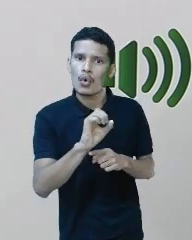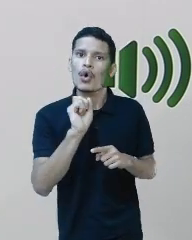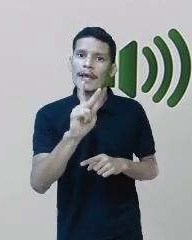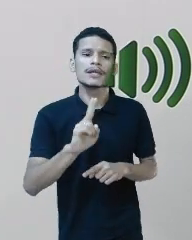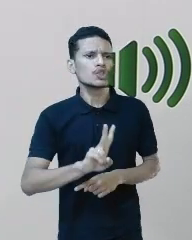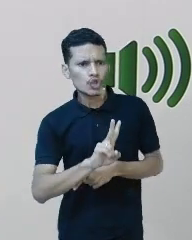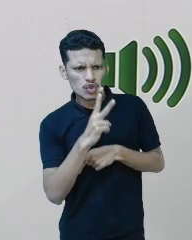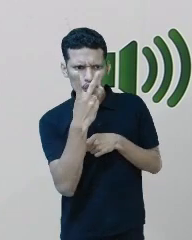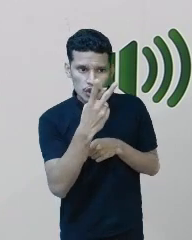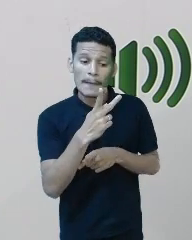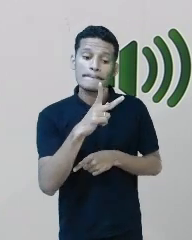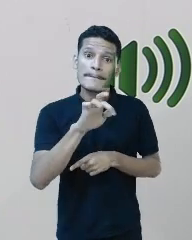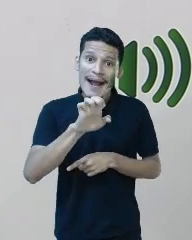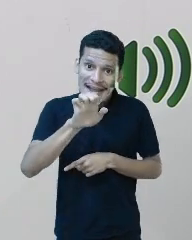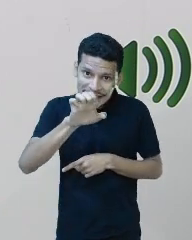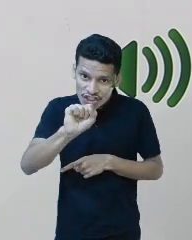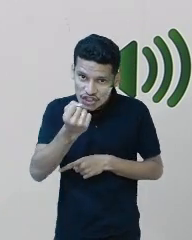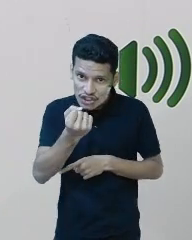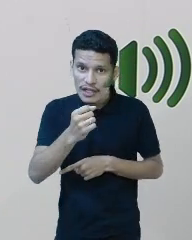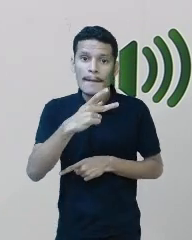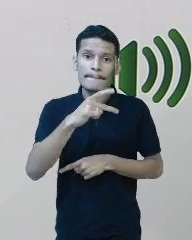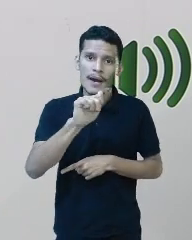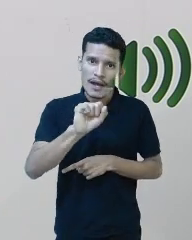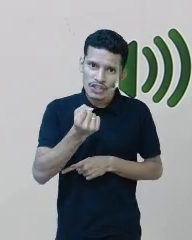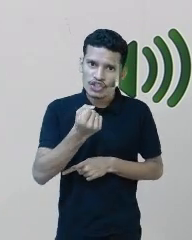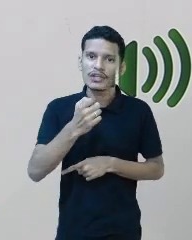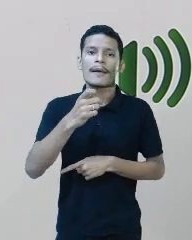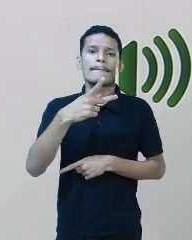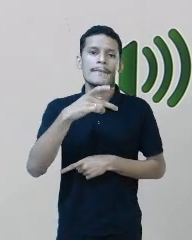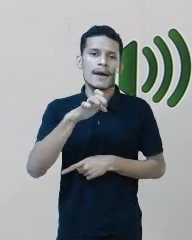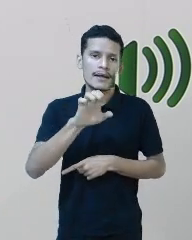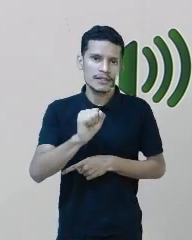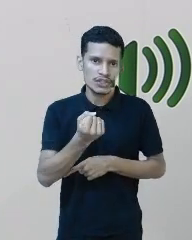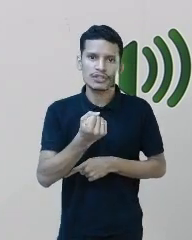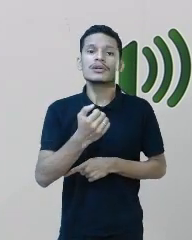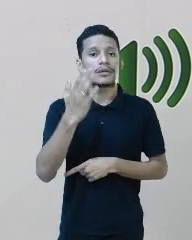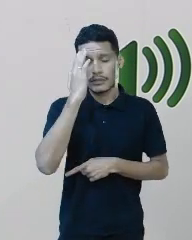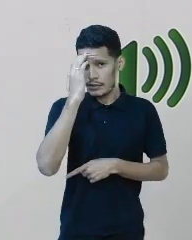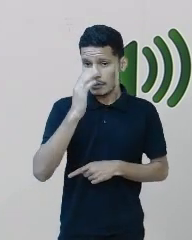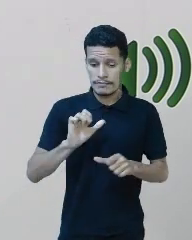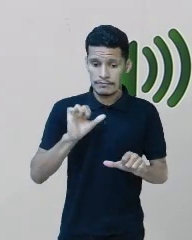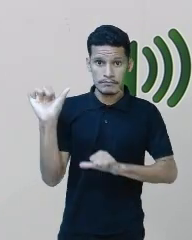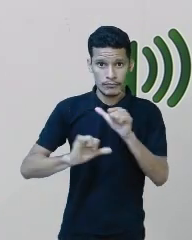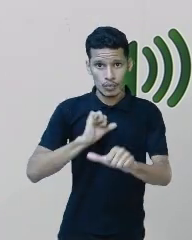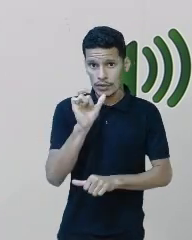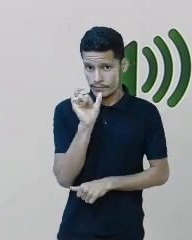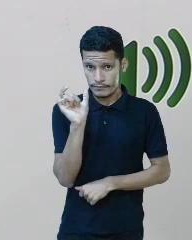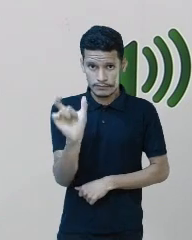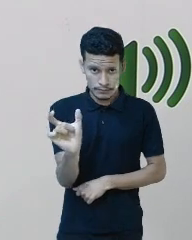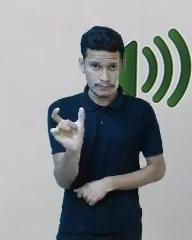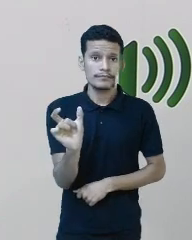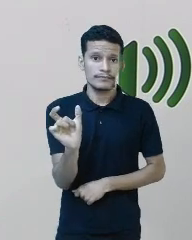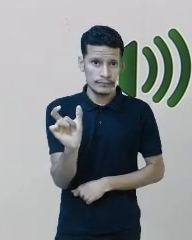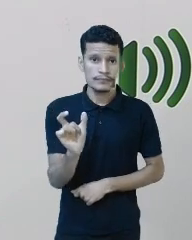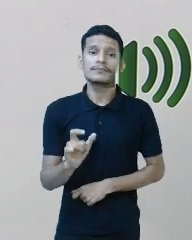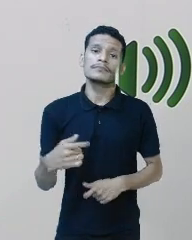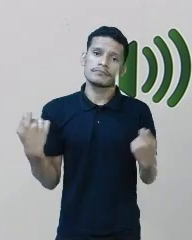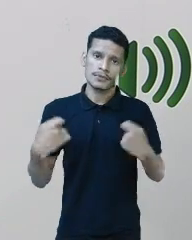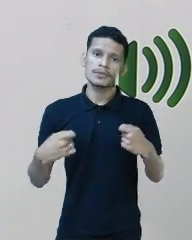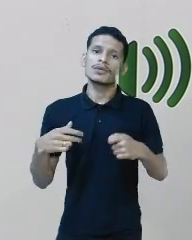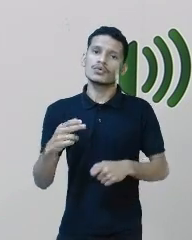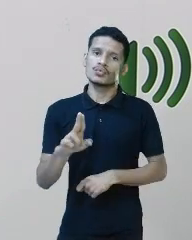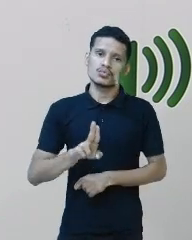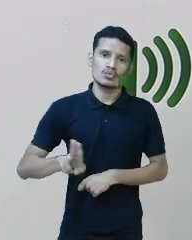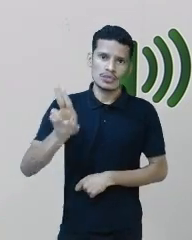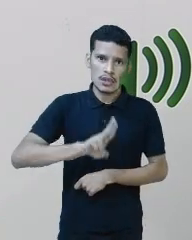mudou o número. Então, 2 pães, 3 pães, 4 pães e 5 pães, tá? A gente tem que usar dessa lógica aí.